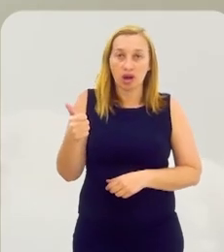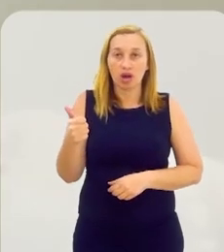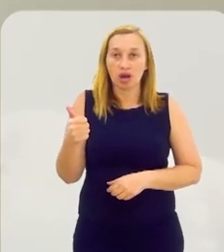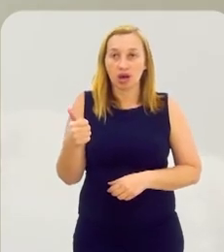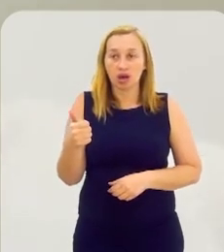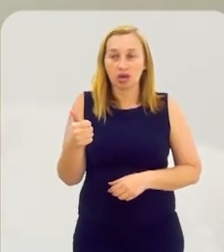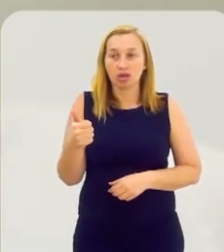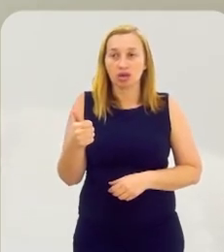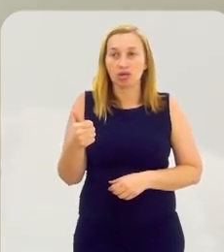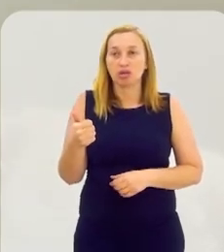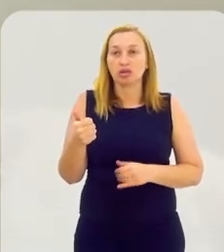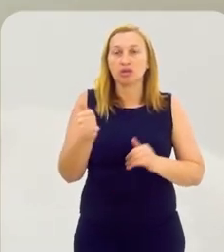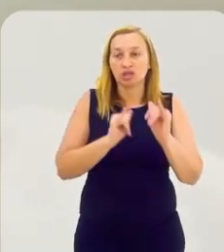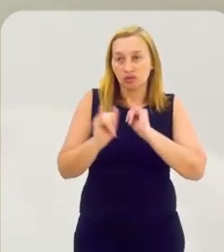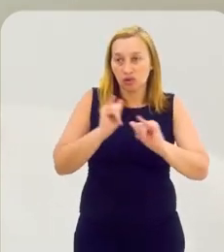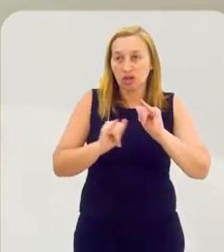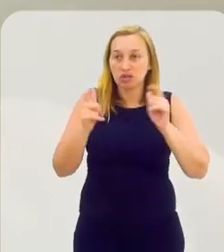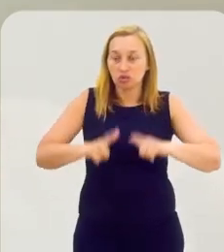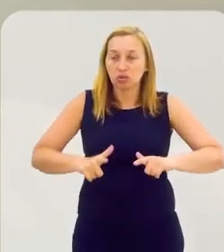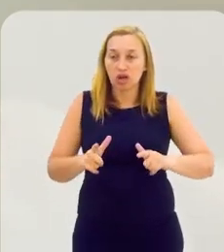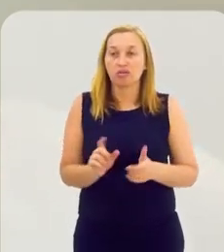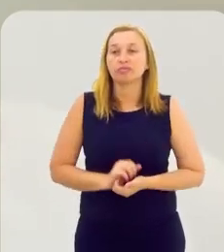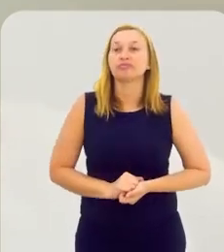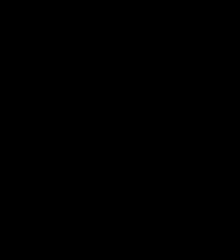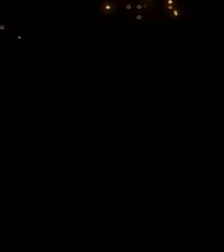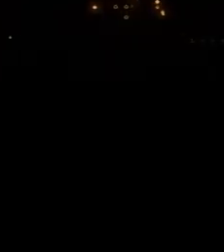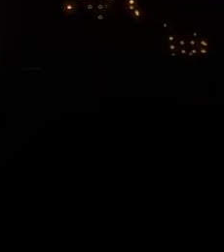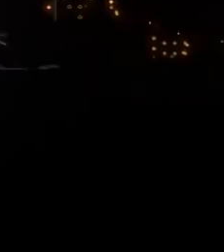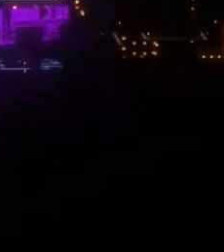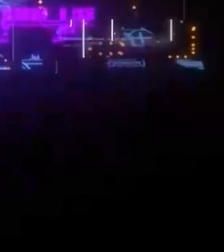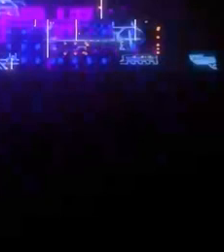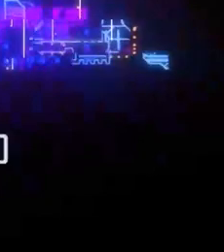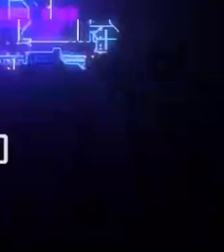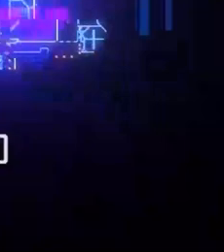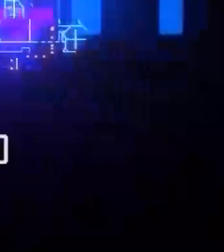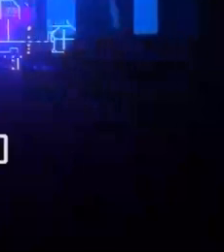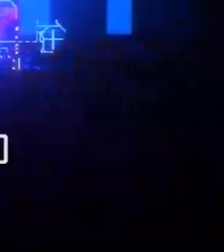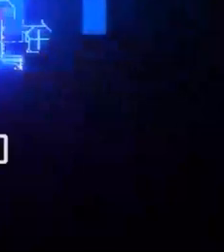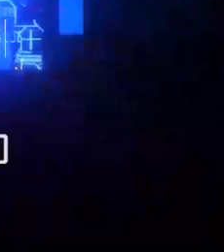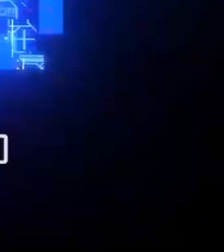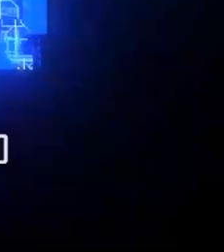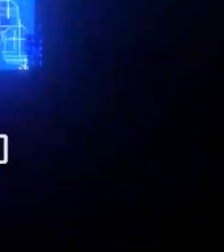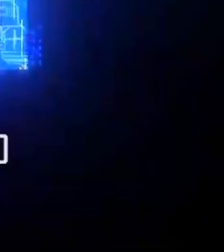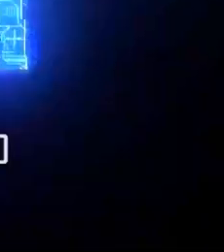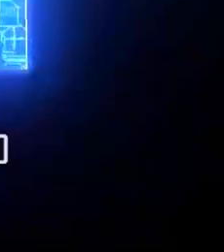a operação disso. E a comunicação, claro.